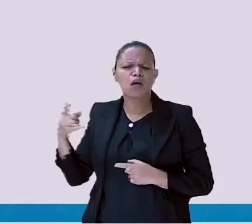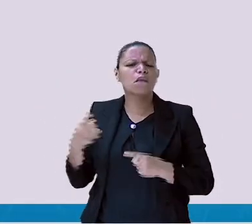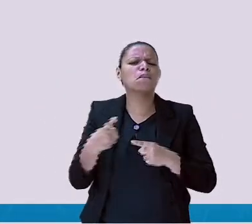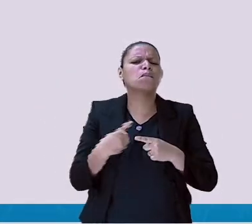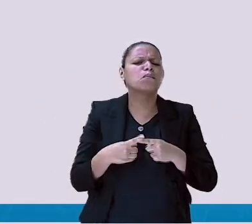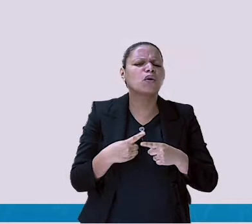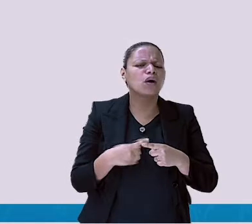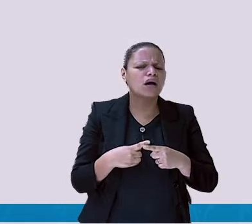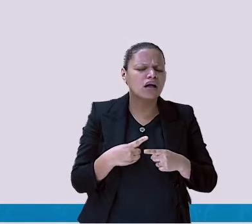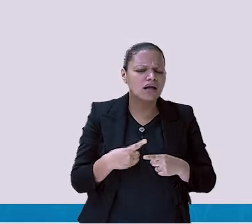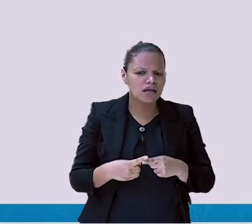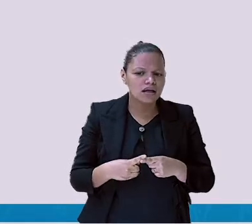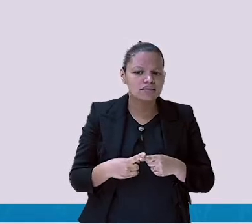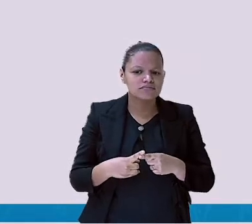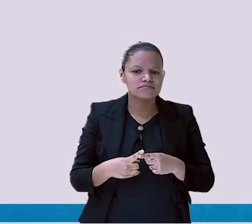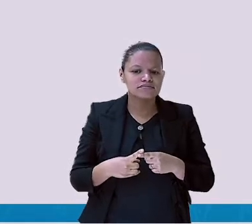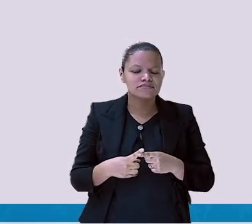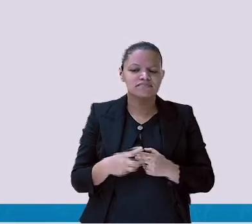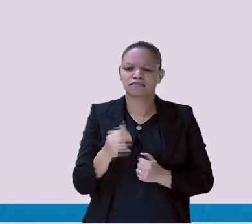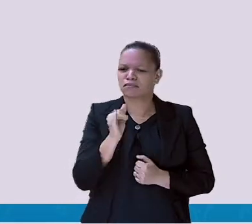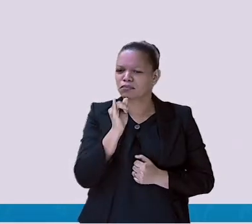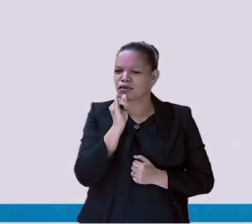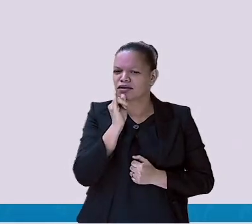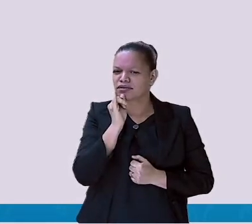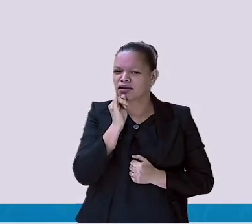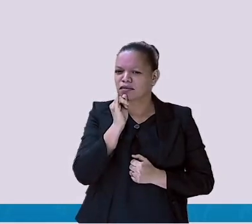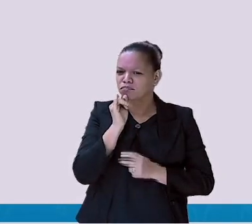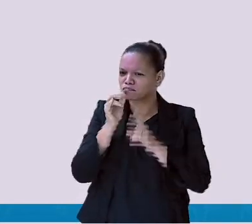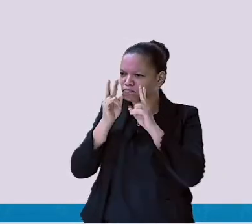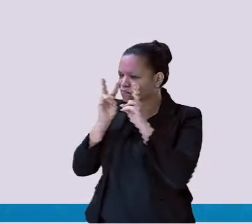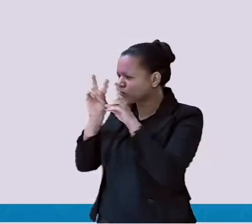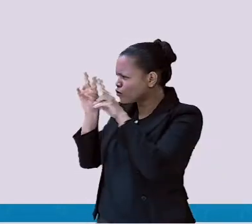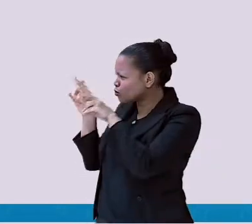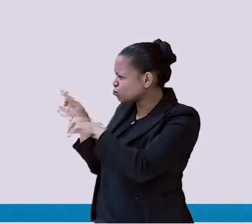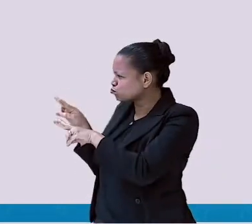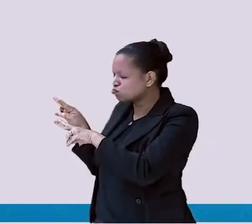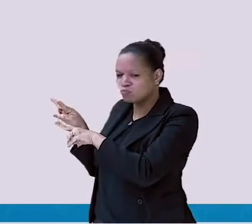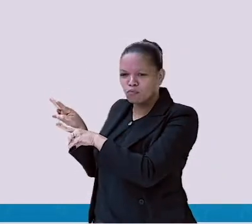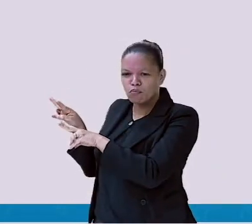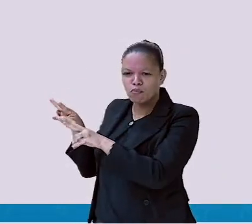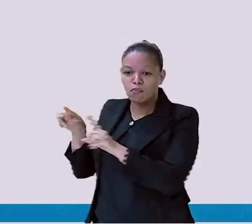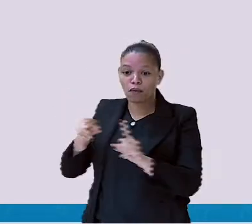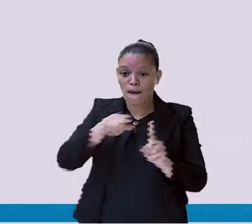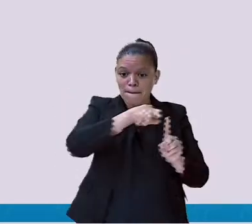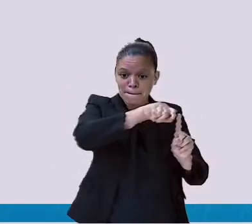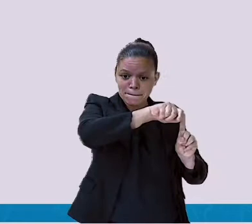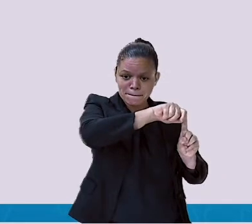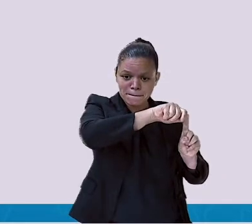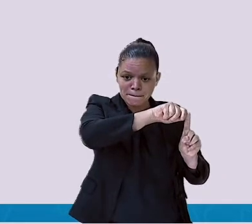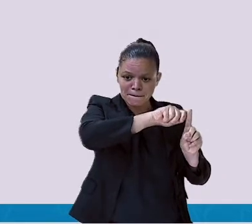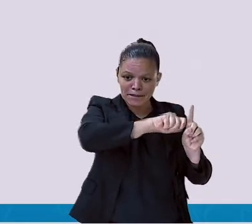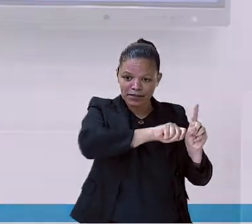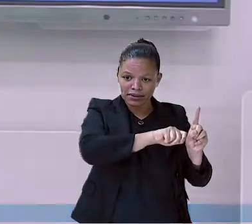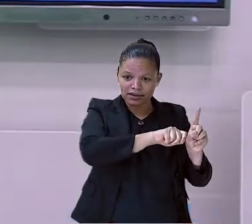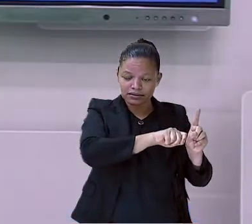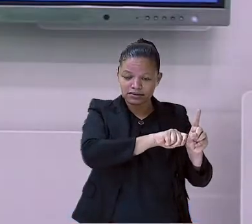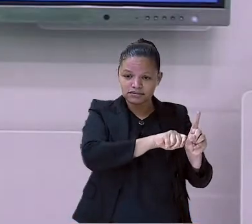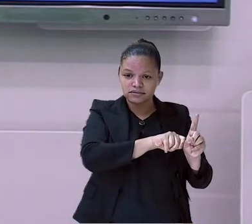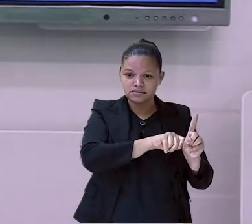junho de 2021. Aí você vê dividido em colunas, não é isso? E em